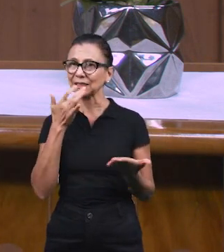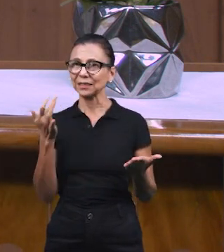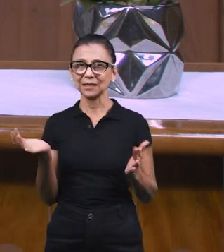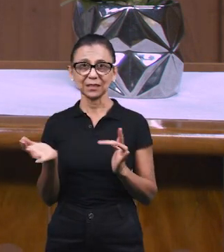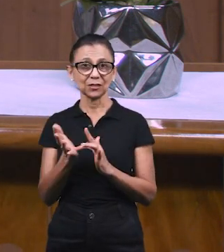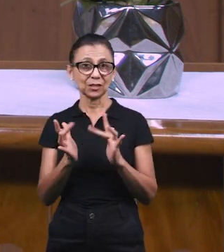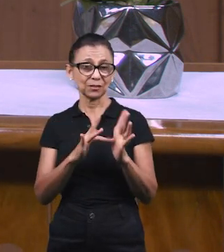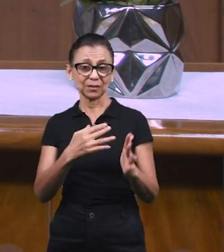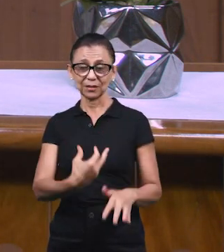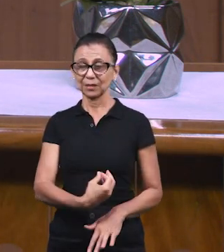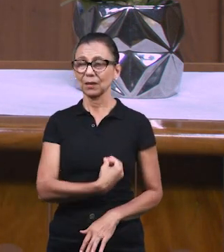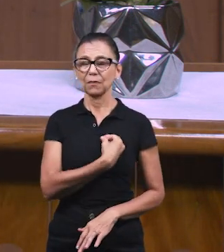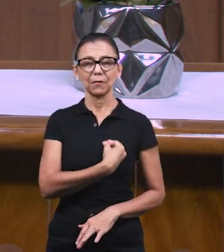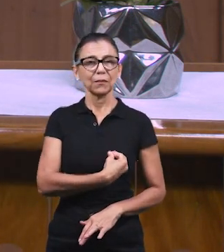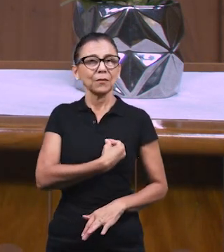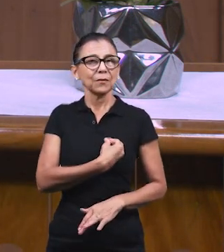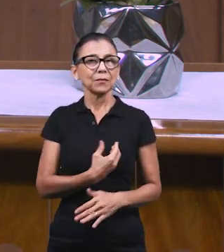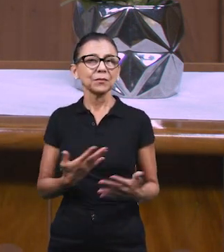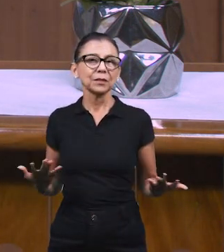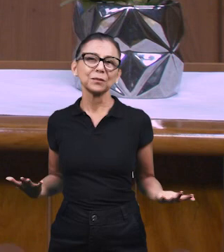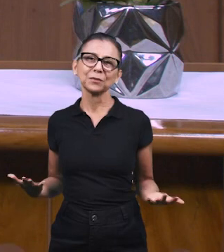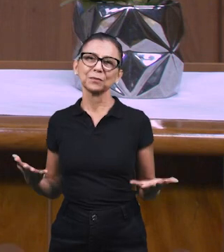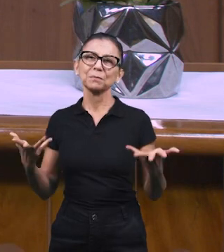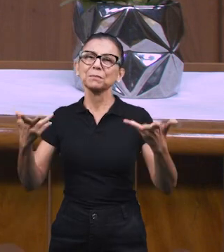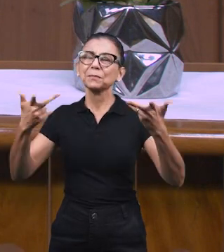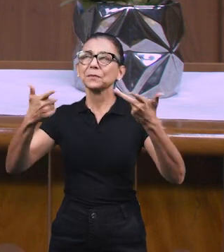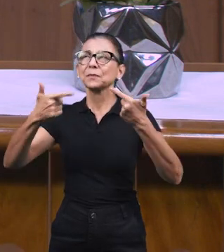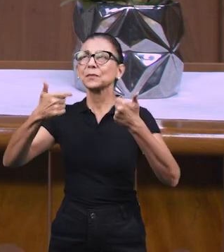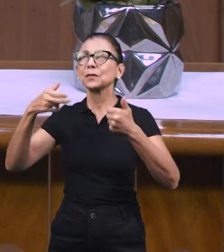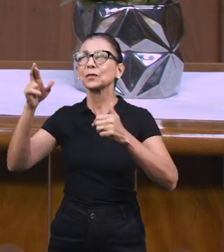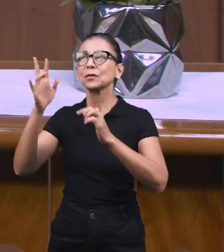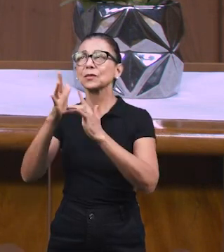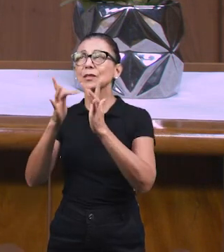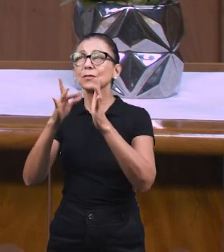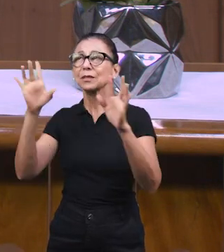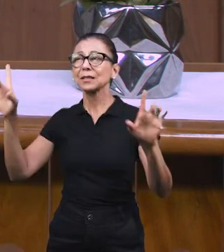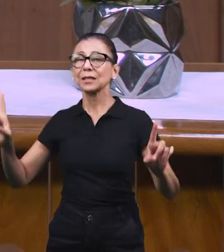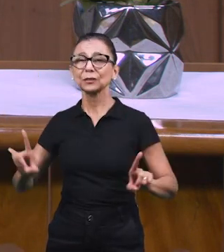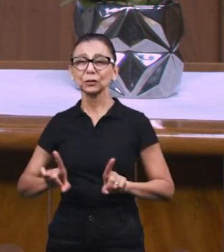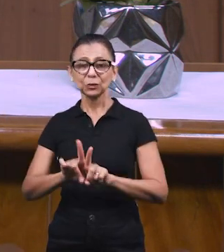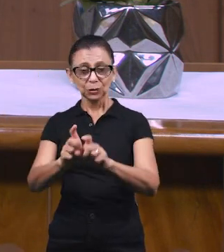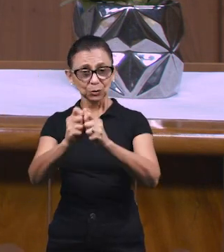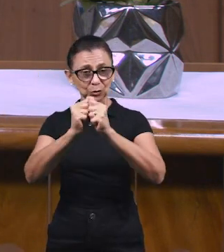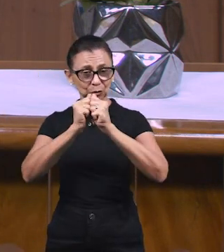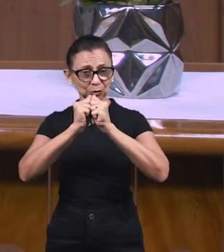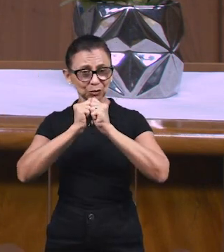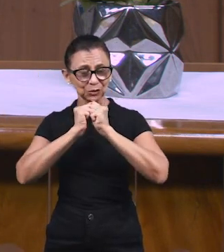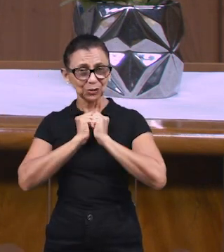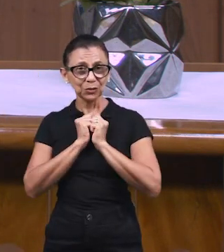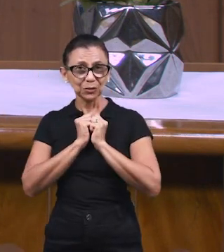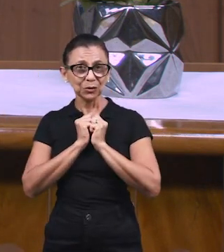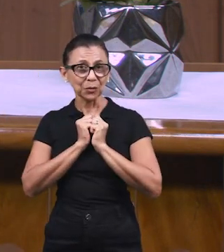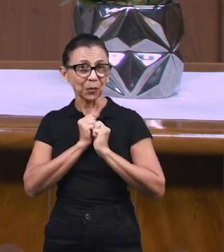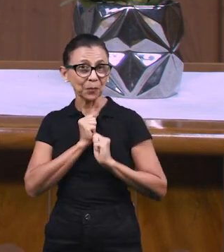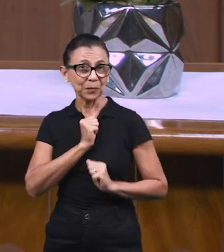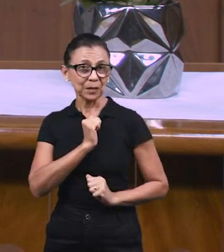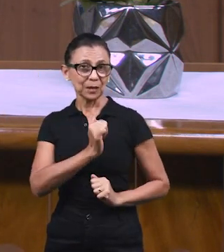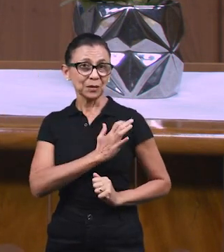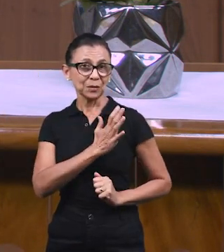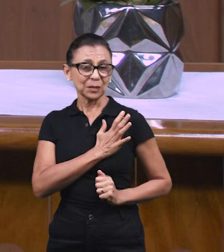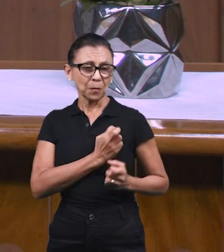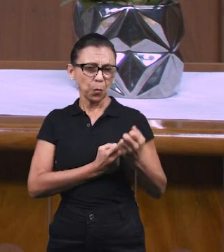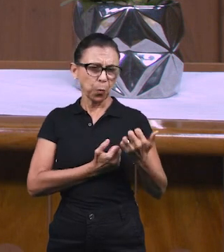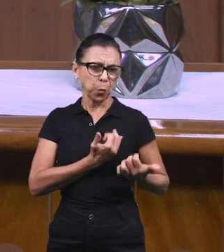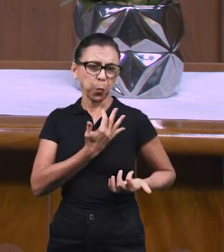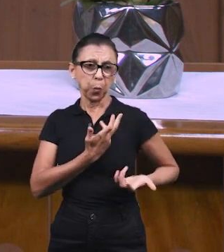o Senhor está comigo. E que coisa maravilhosa é o testemunho que eles deram. O nosso coração ardia,